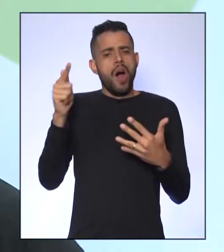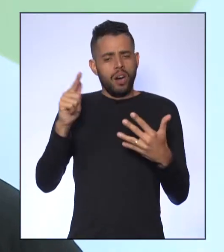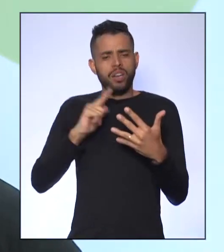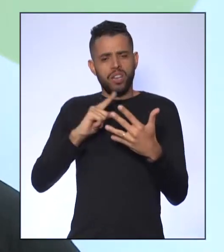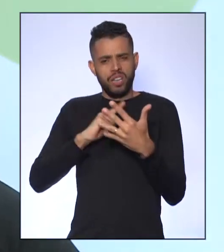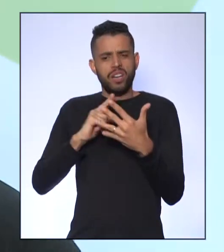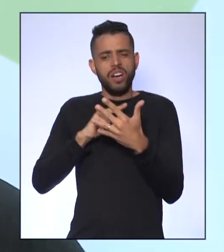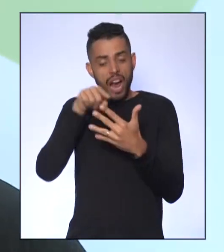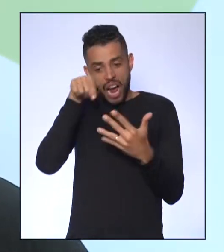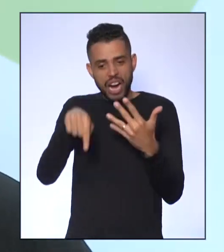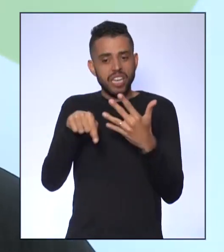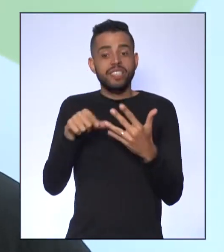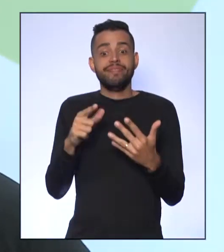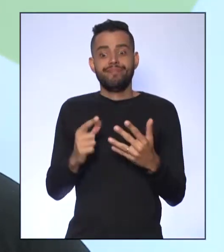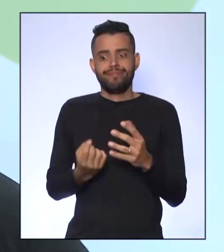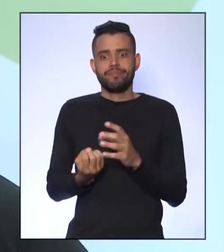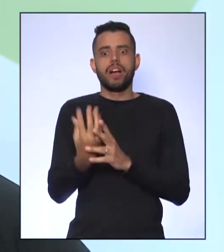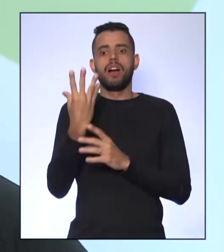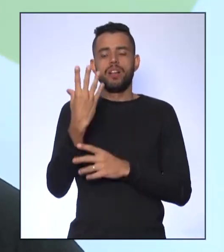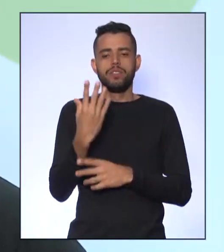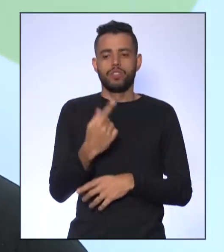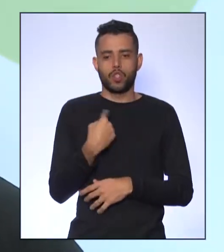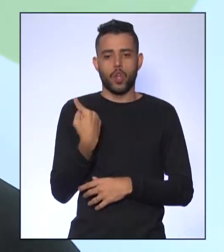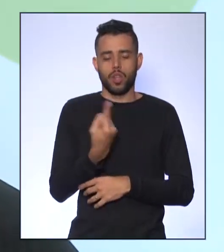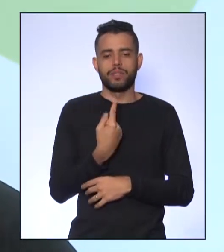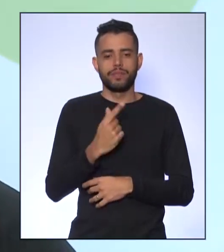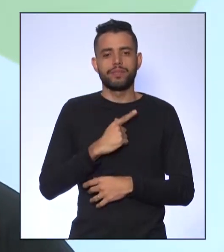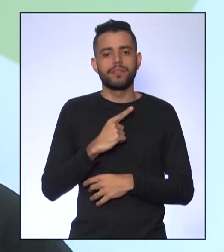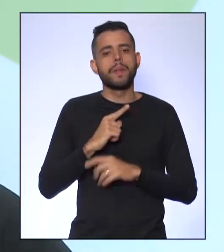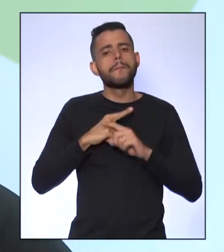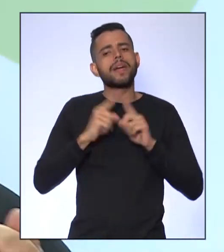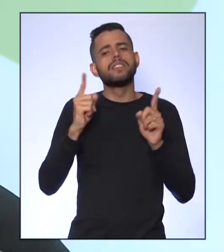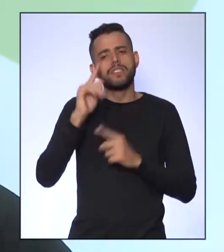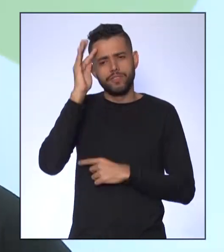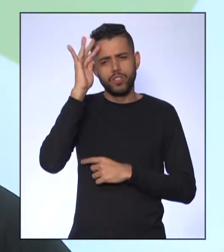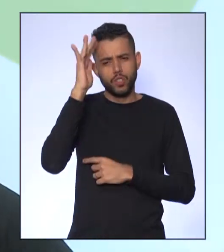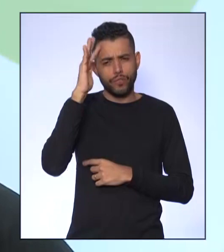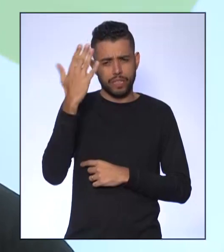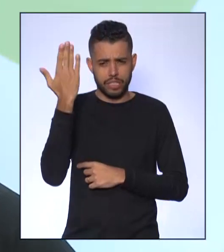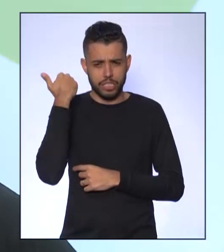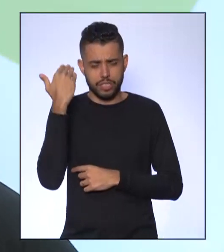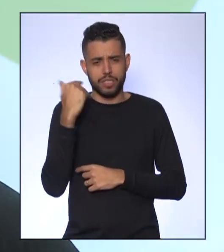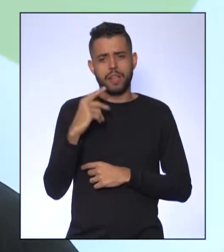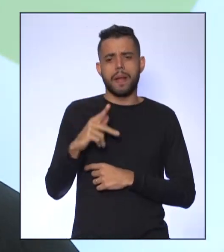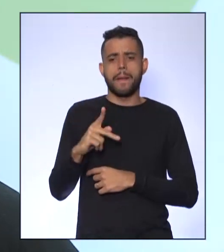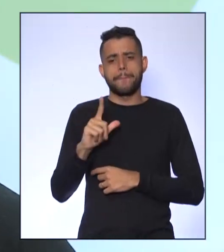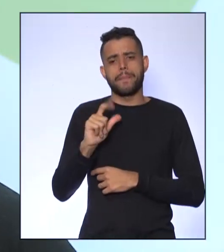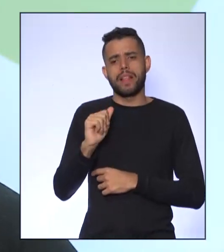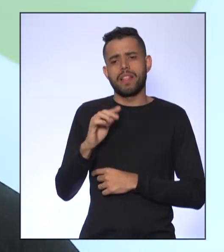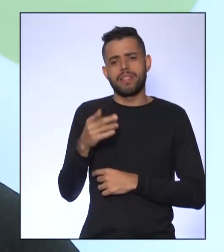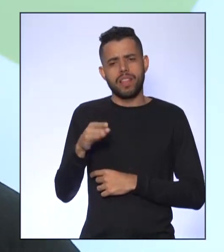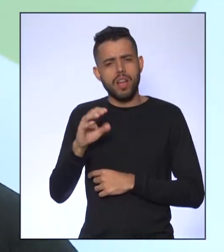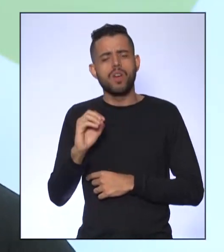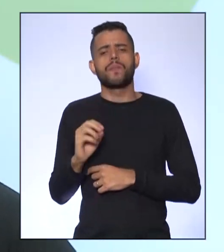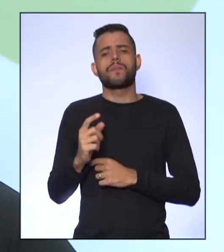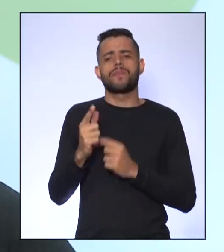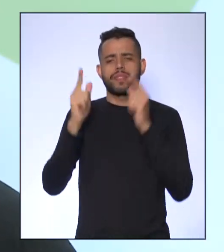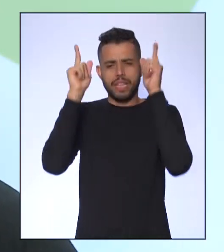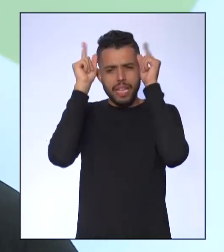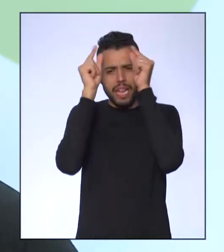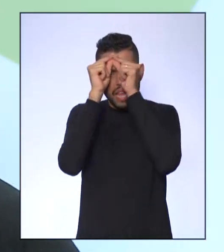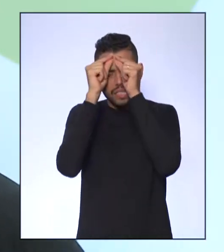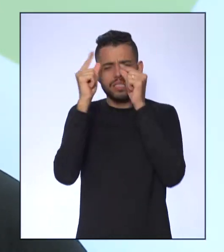vingou e chegou até nós. Mas na filosofia antiga, quando a gente fala em Platão, em Aristóteles, em Grécia, como berço